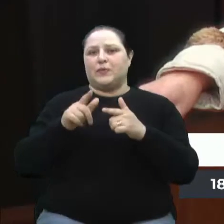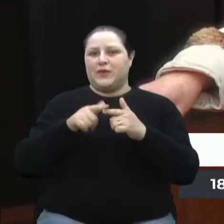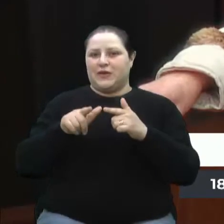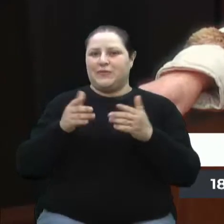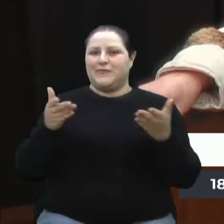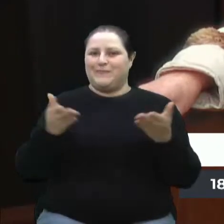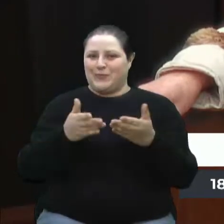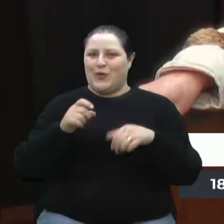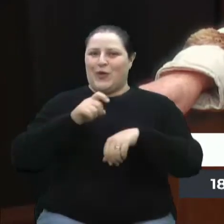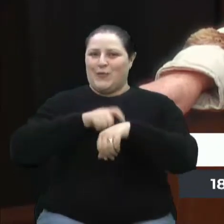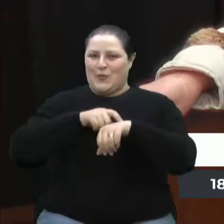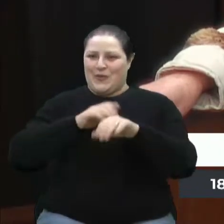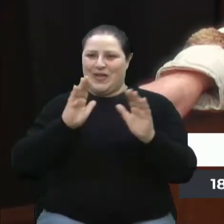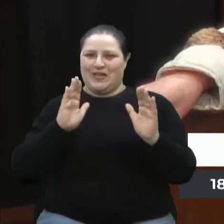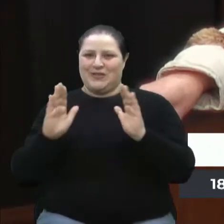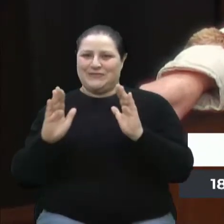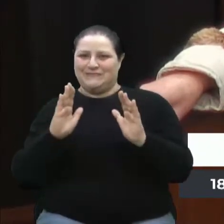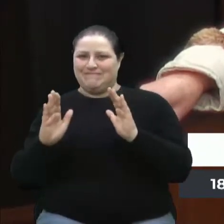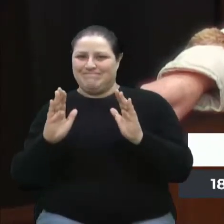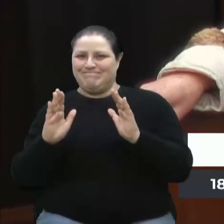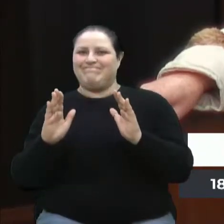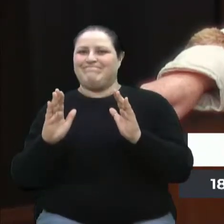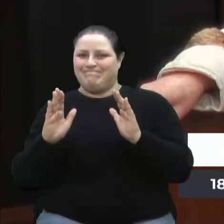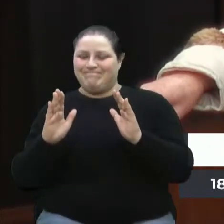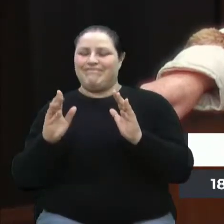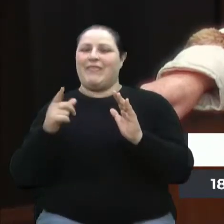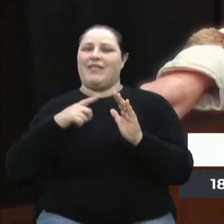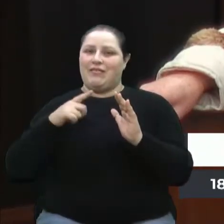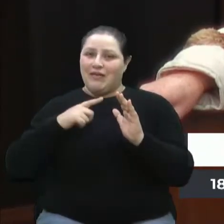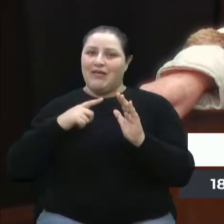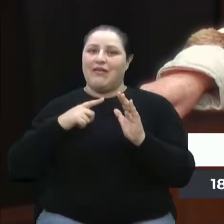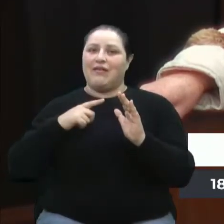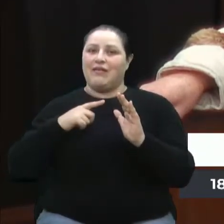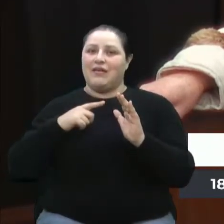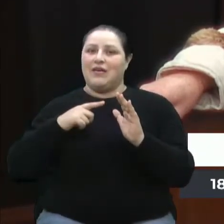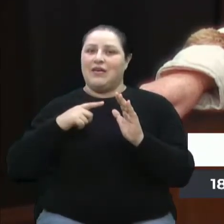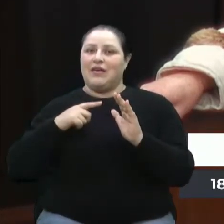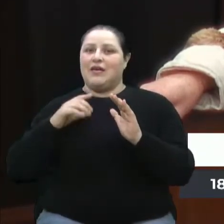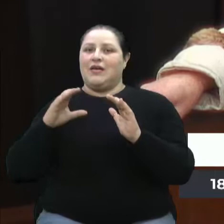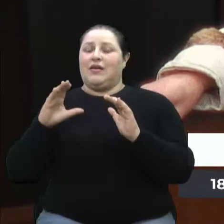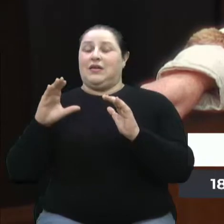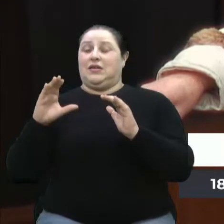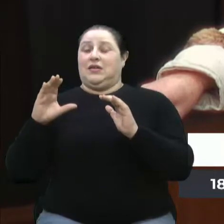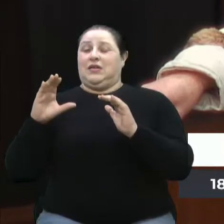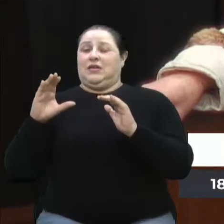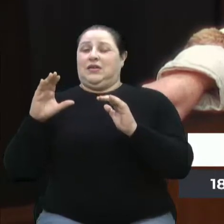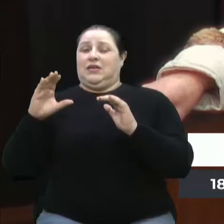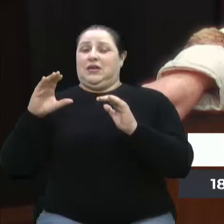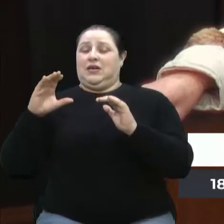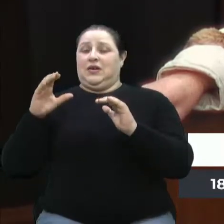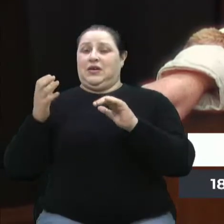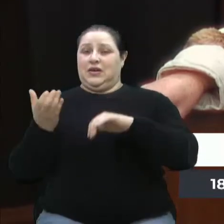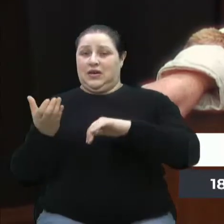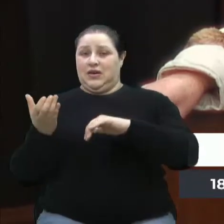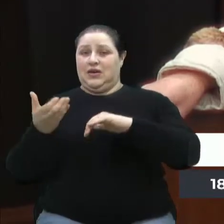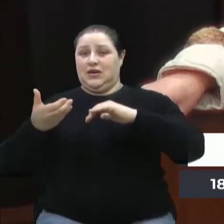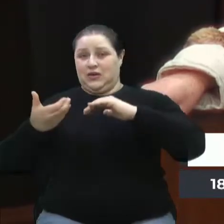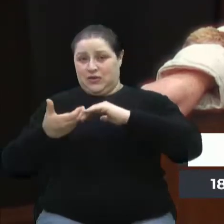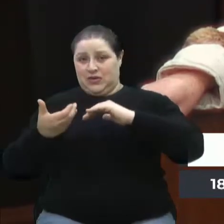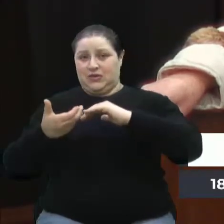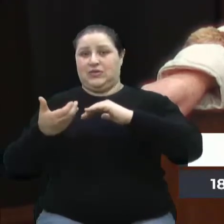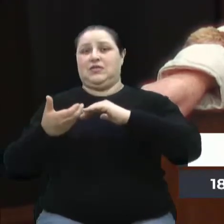vivendo um momento que, embora tenha no Congresso Nacional um GT, um grupo de